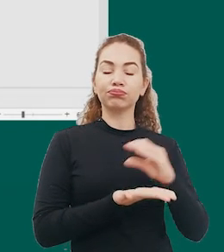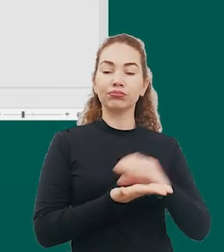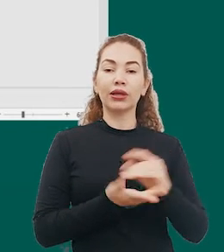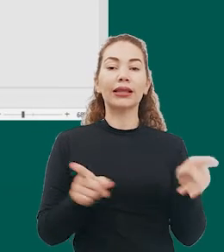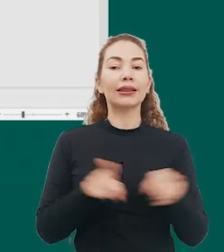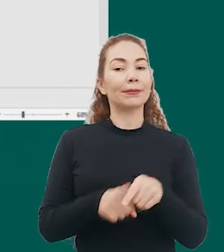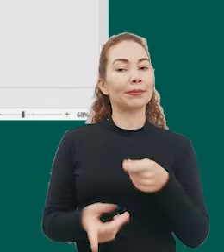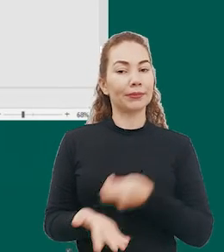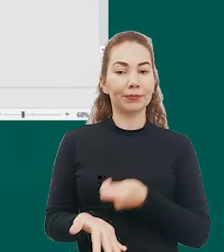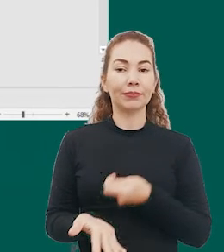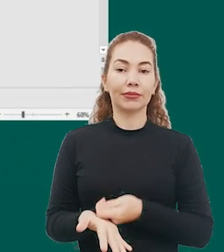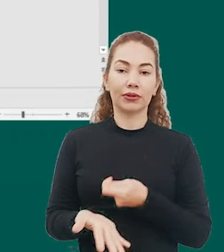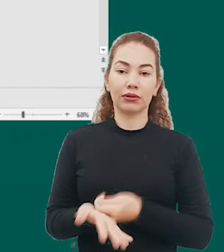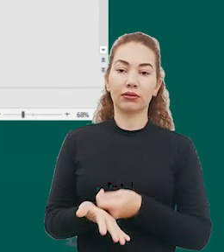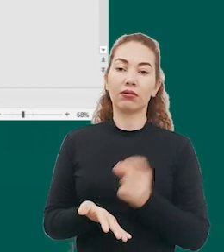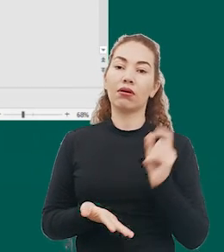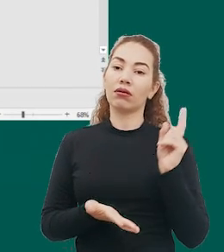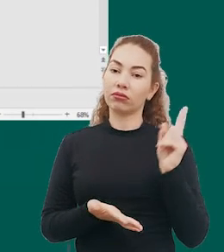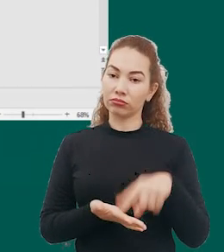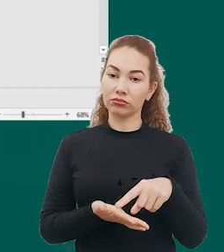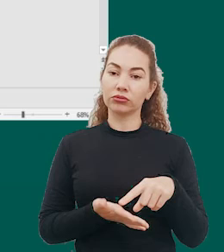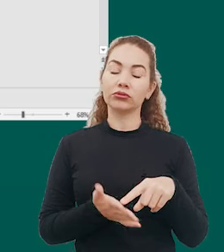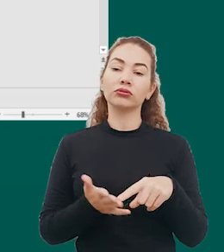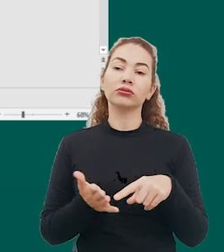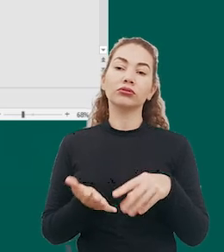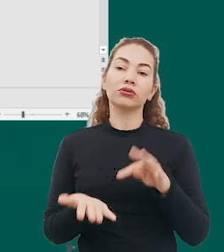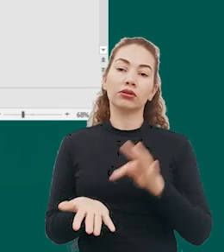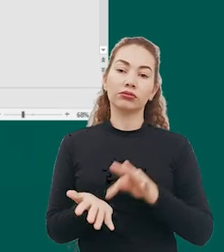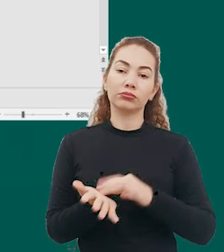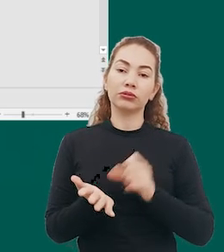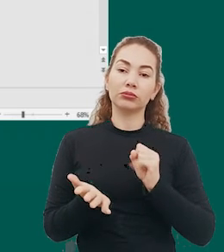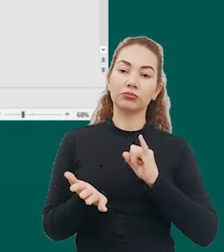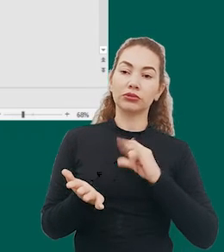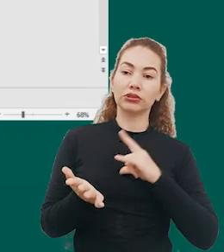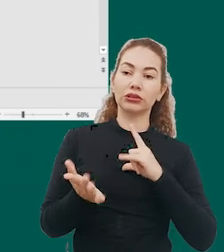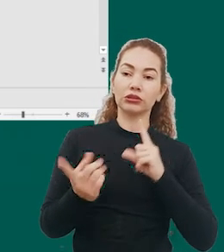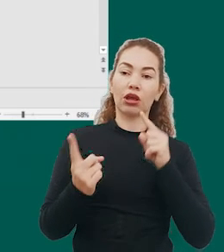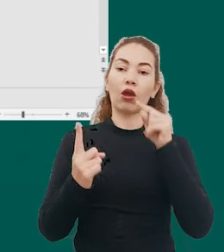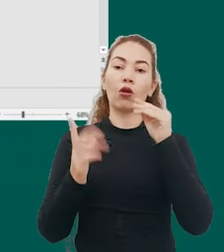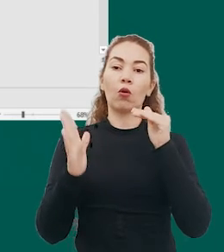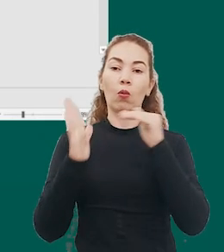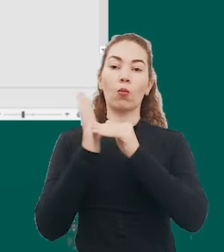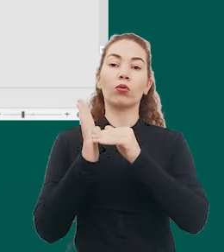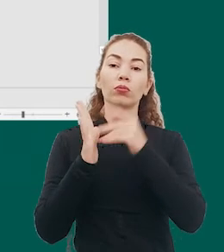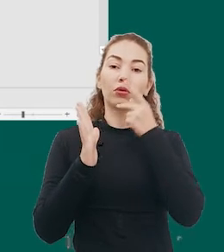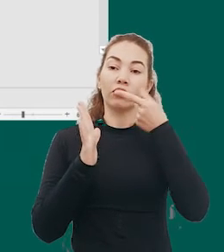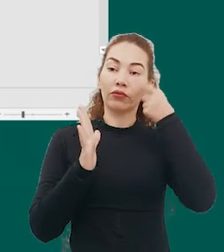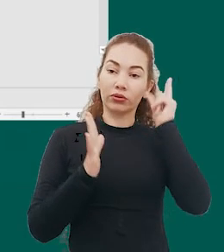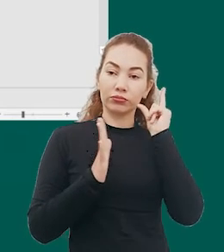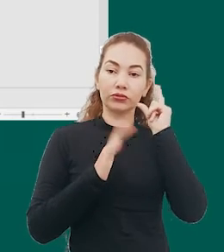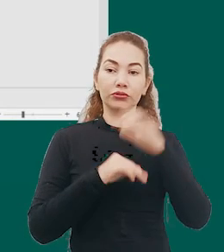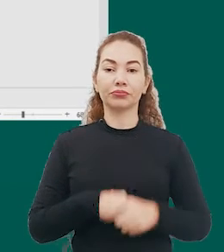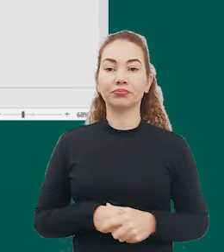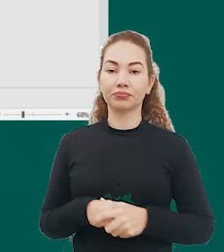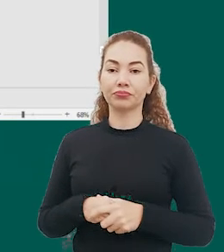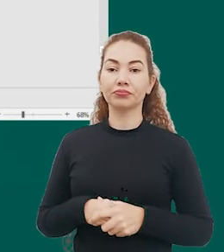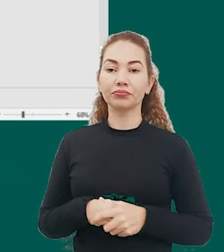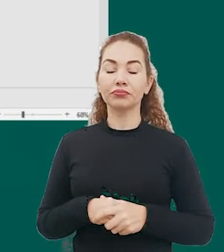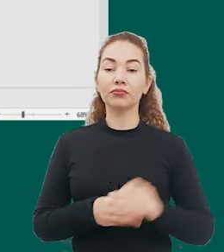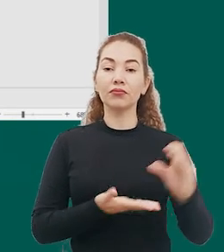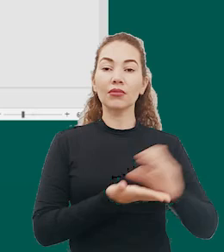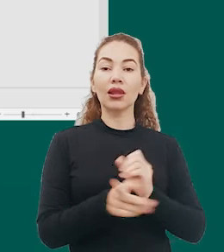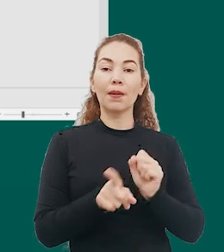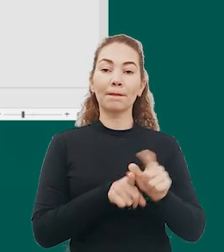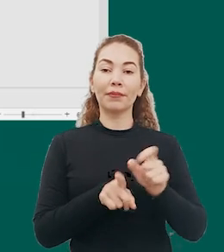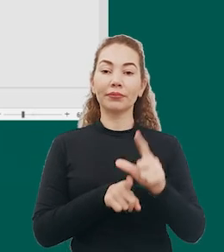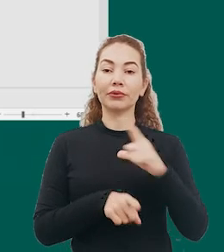estou obrigada, né? Que são rendimentos tributáveis se atingir o limite ali que nós falamos anteriormente. Recebimento de